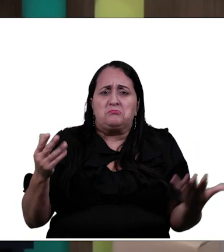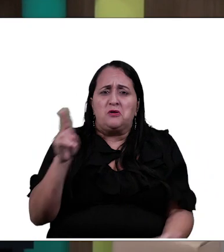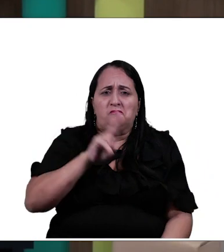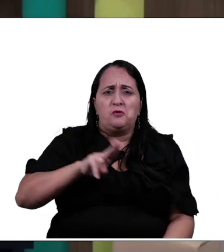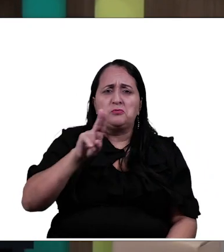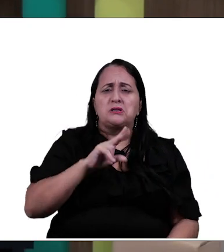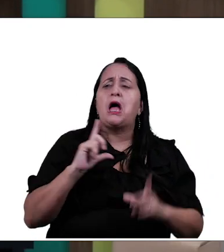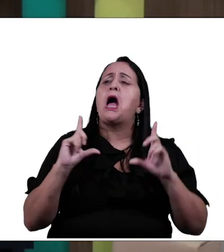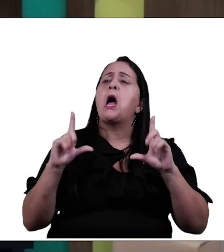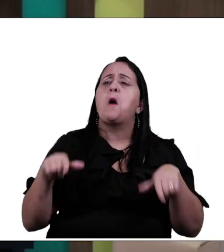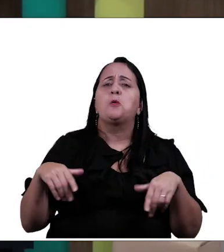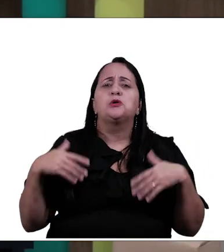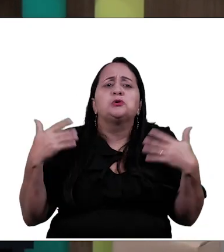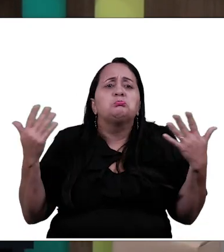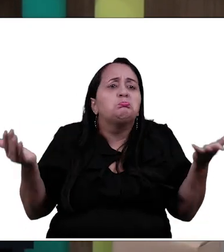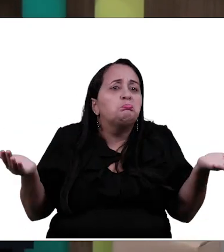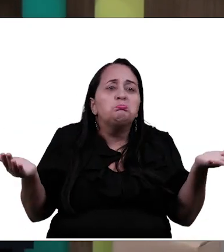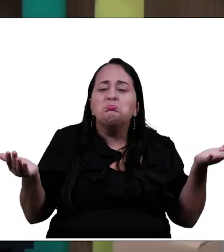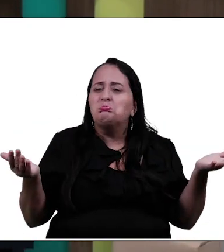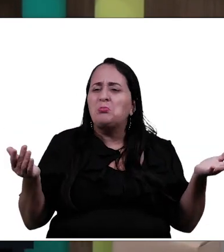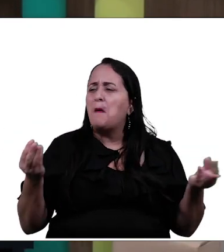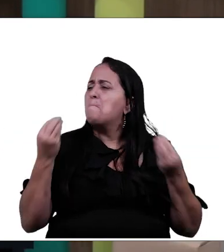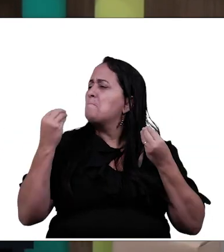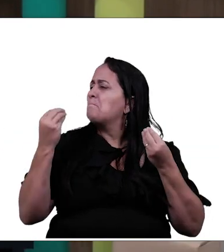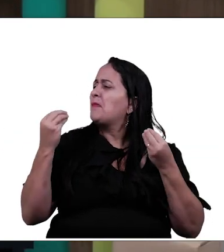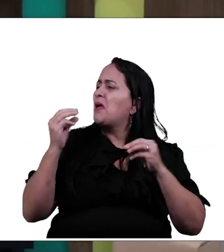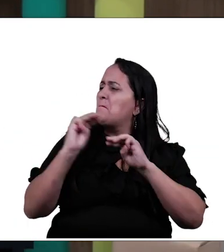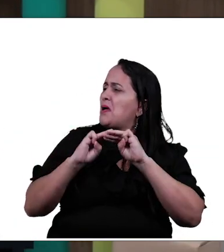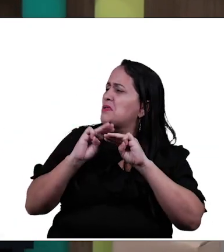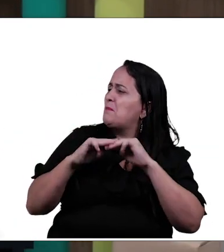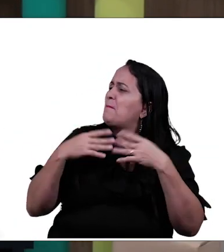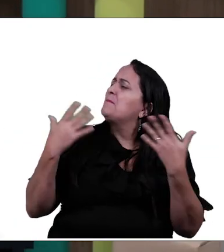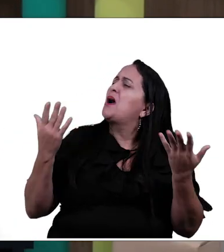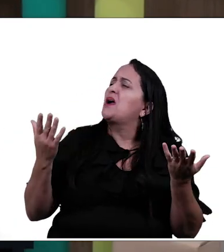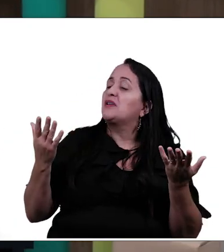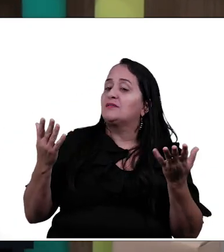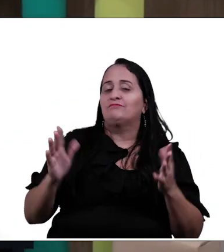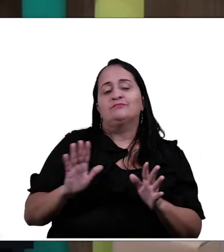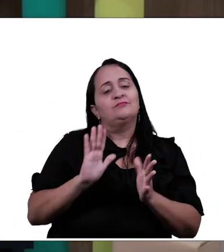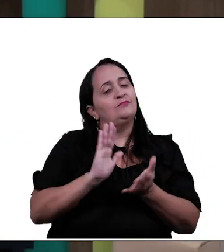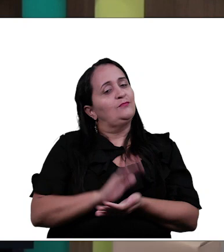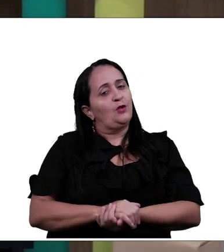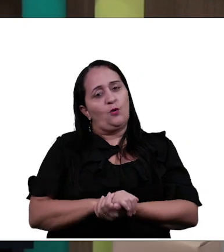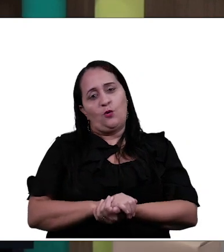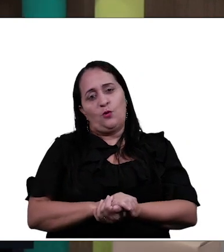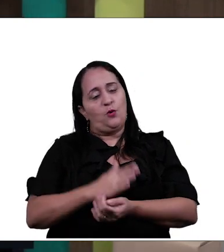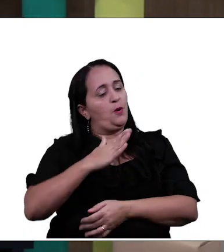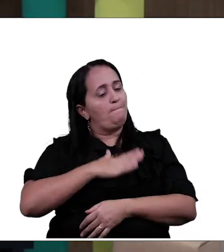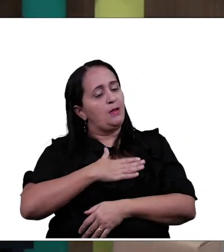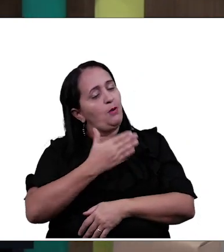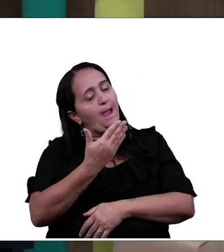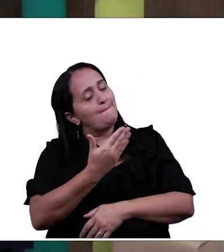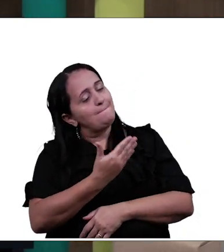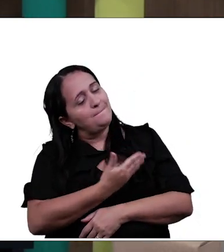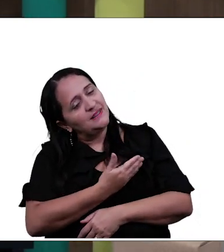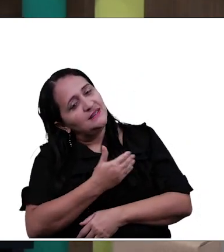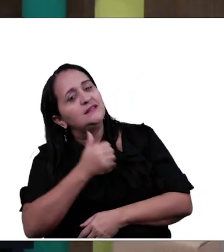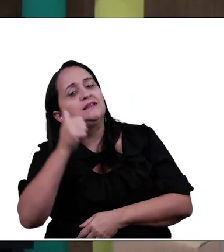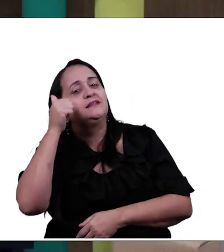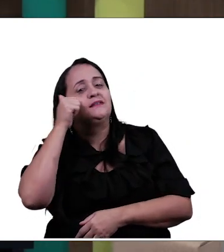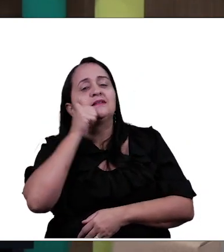Q mais? Todos os racionais positivo também com zero. Ok?